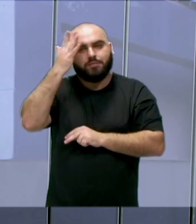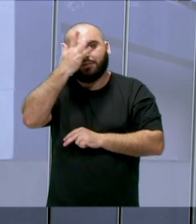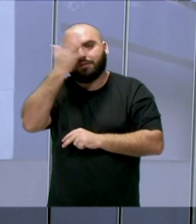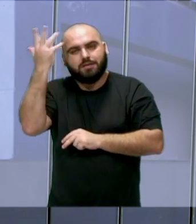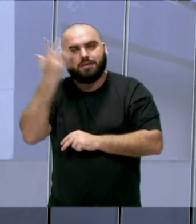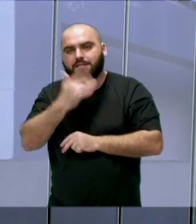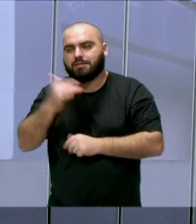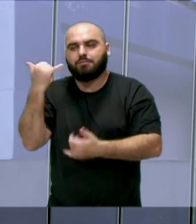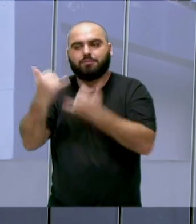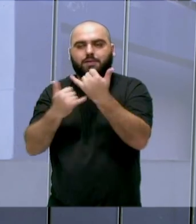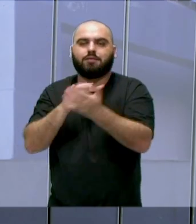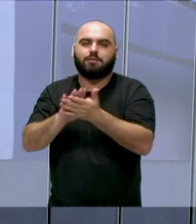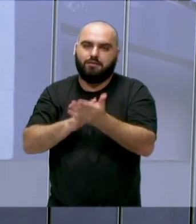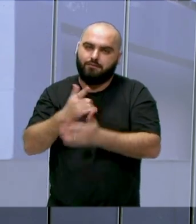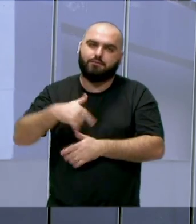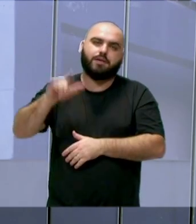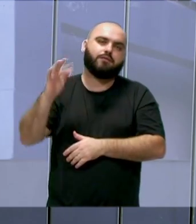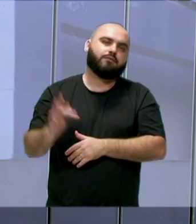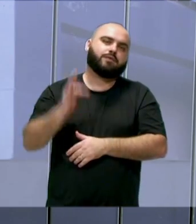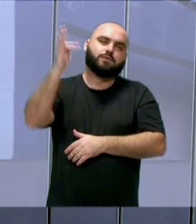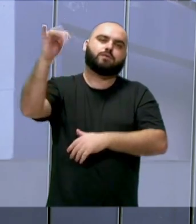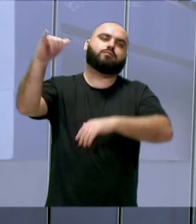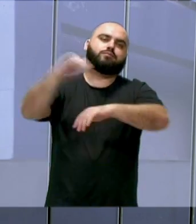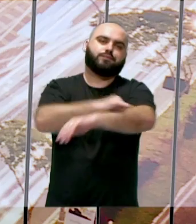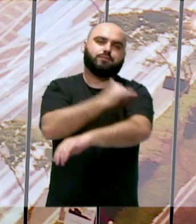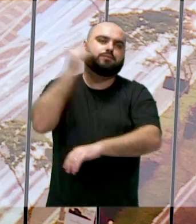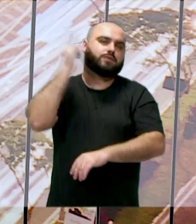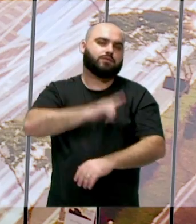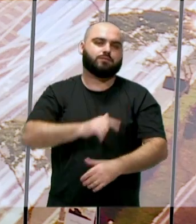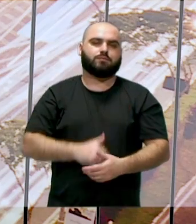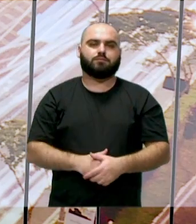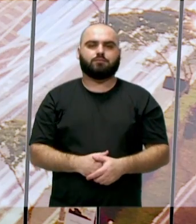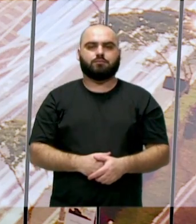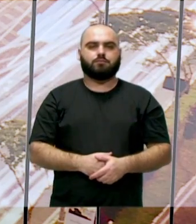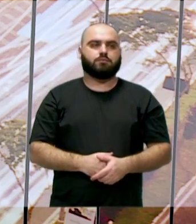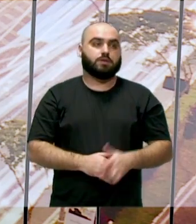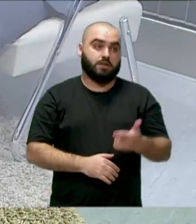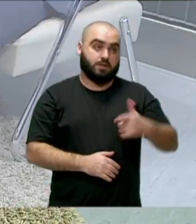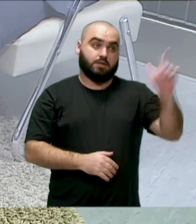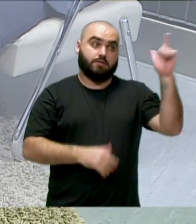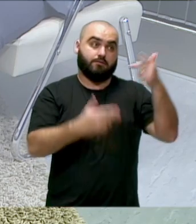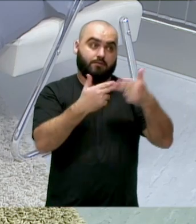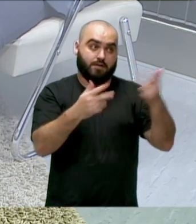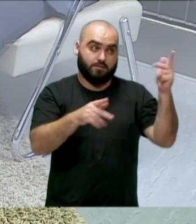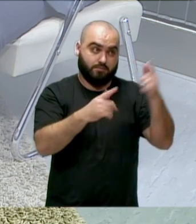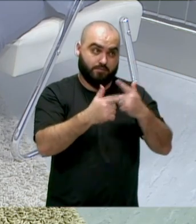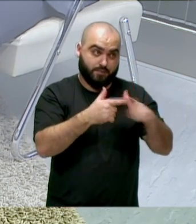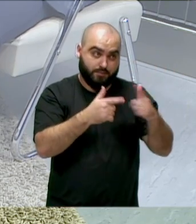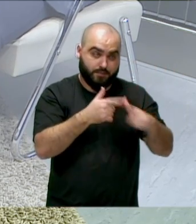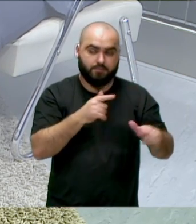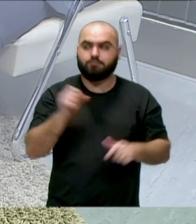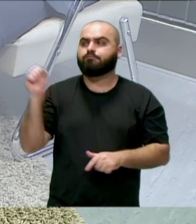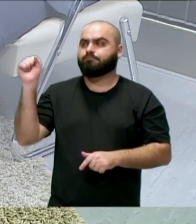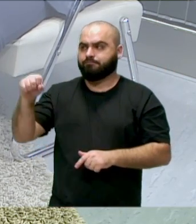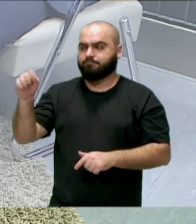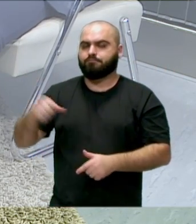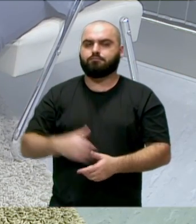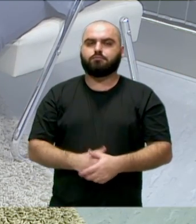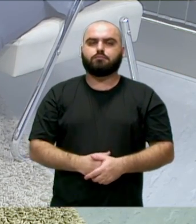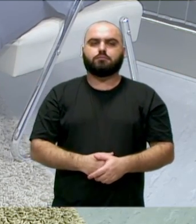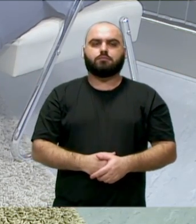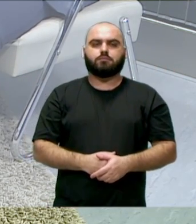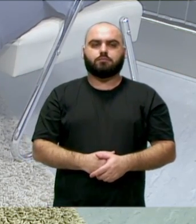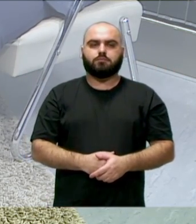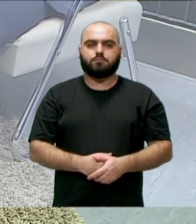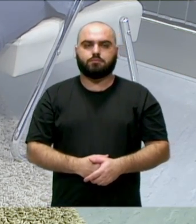acabar gerando futuramente uma pandemia de obesidade. Entre outros problemas. Né? Entre outros problemas adultos. Vereador, o senhor